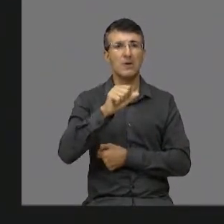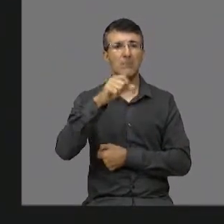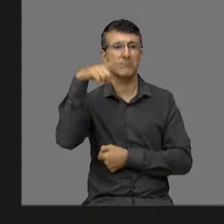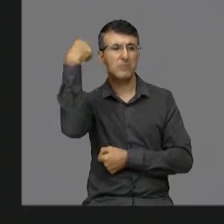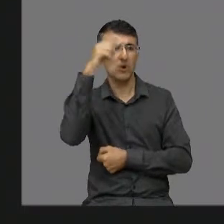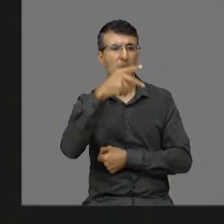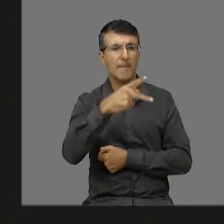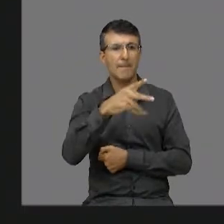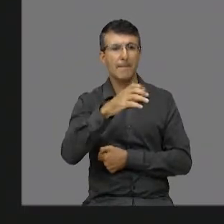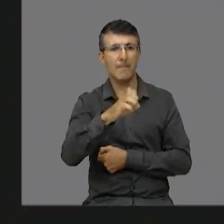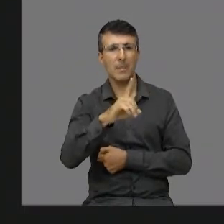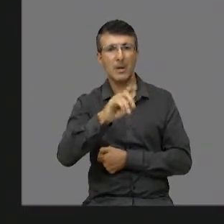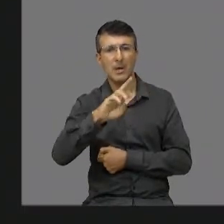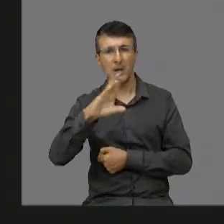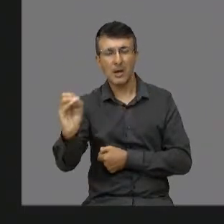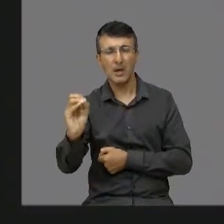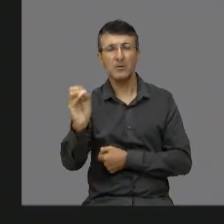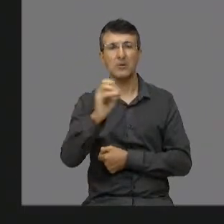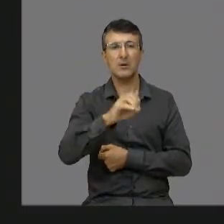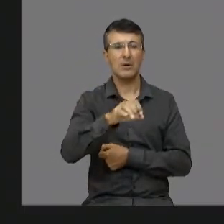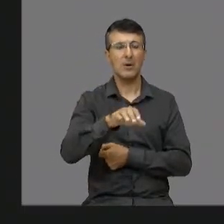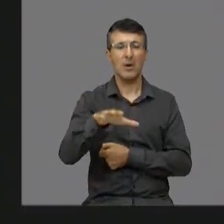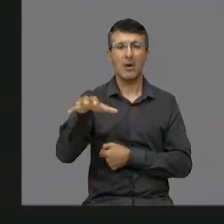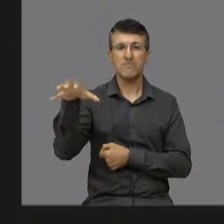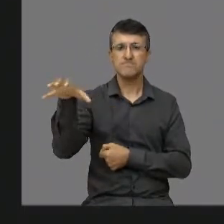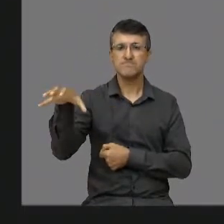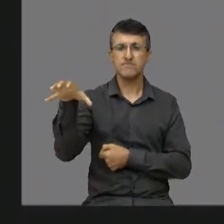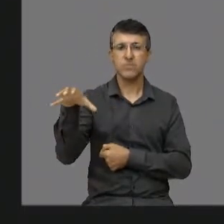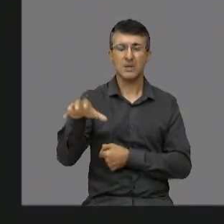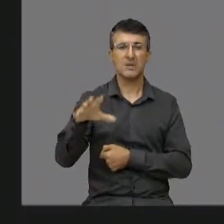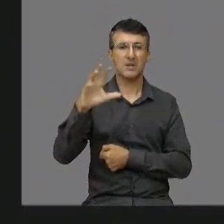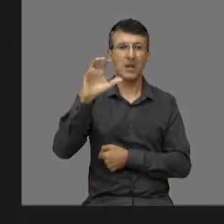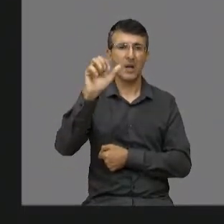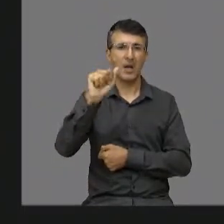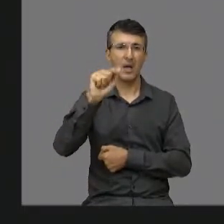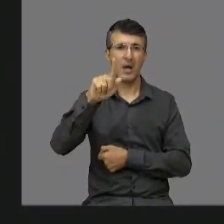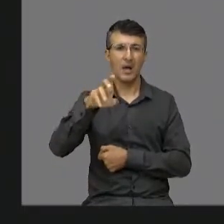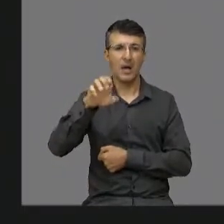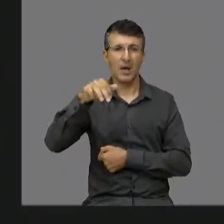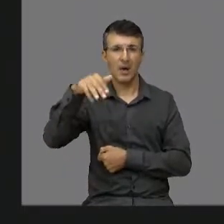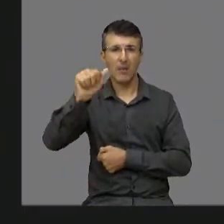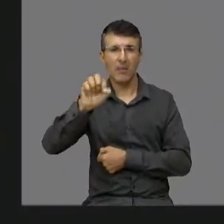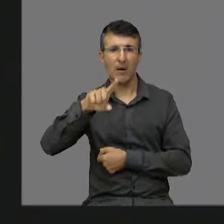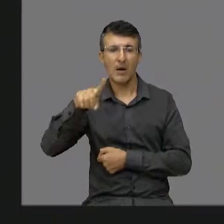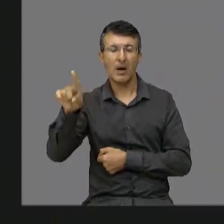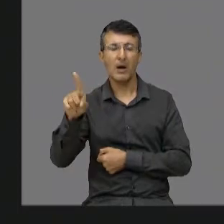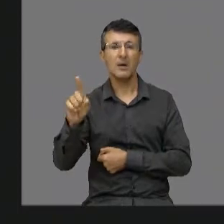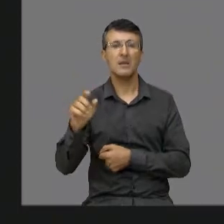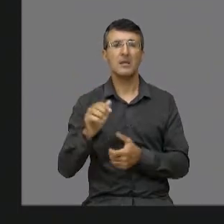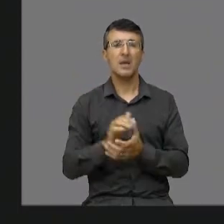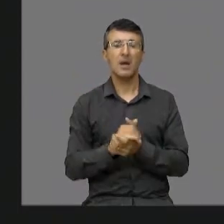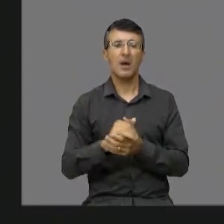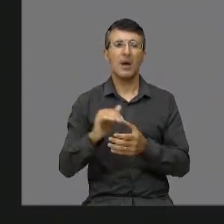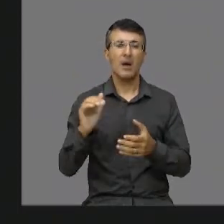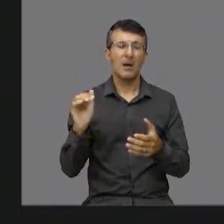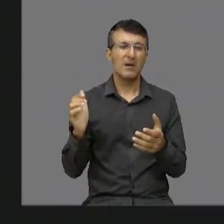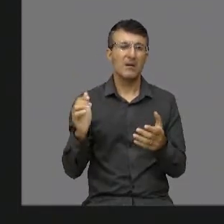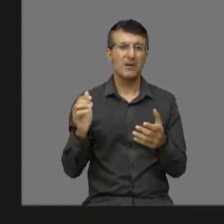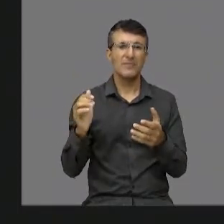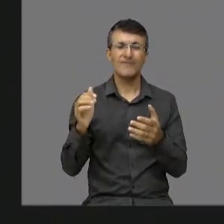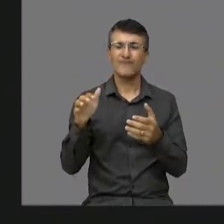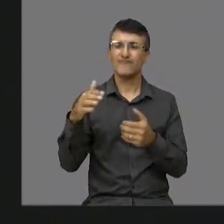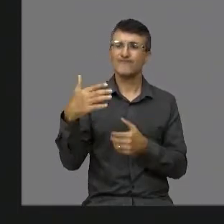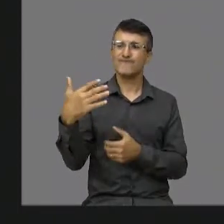eu recebo bastante de mulheres lá, e eu encaminho, inclusive, para a Defensoria Pública. Vocês fazem um trabalho brilhante e ajudam essas pessoas que não têm condições, né? Realmente que não